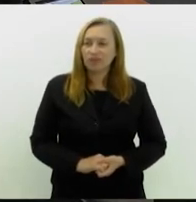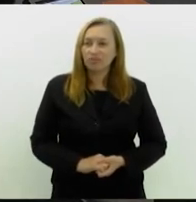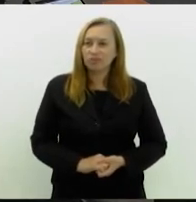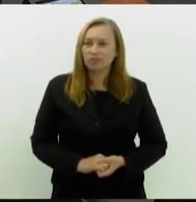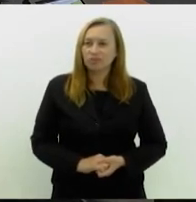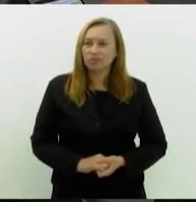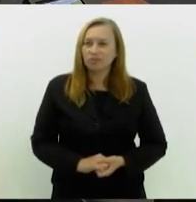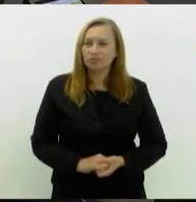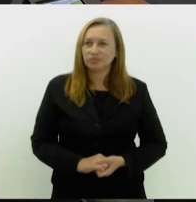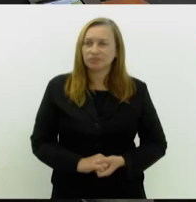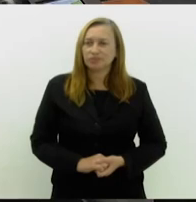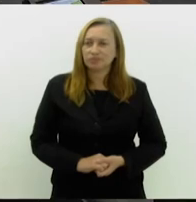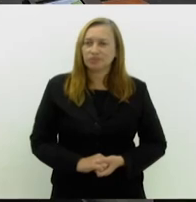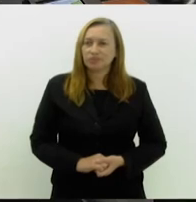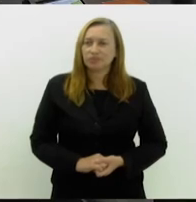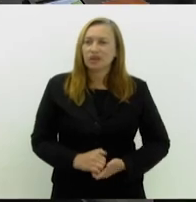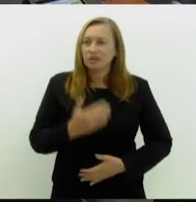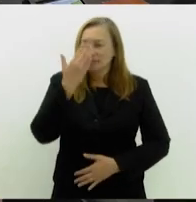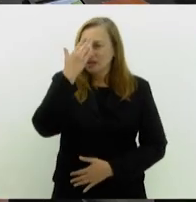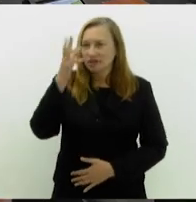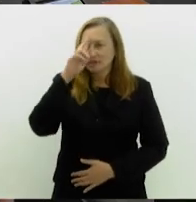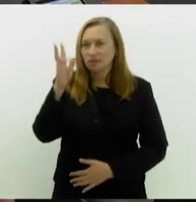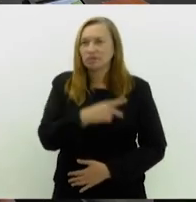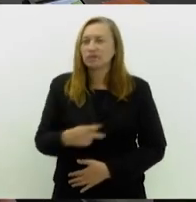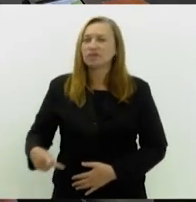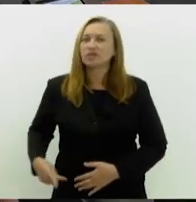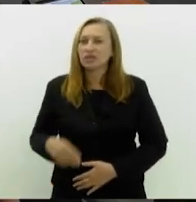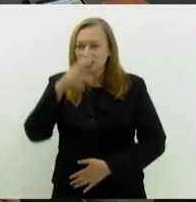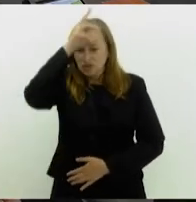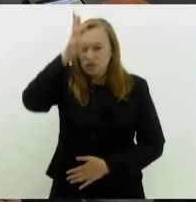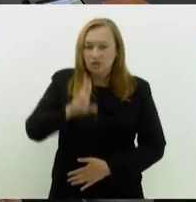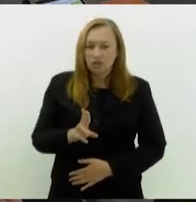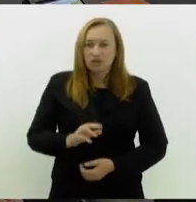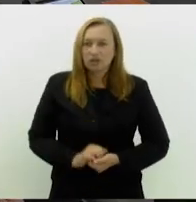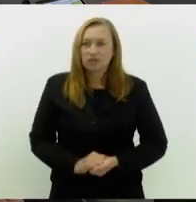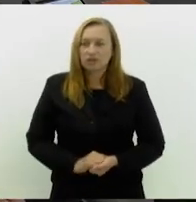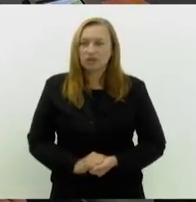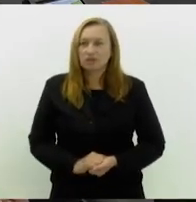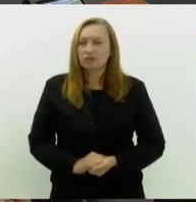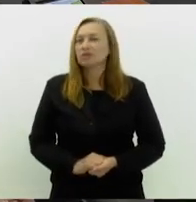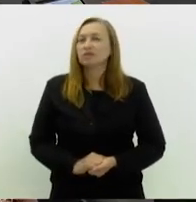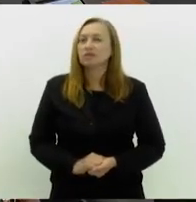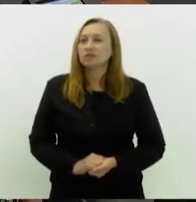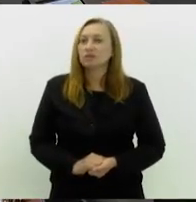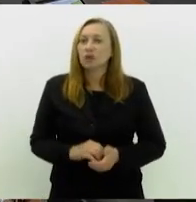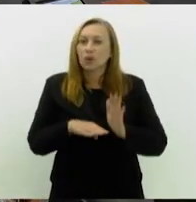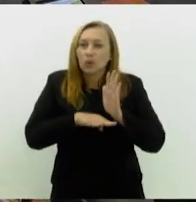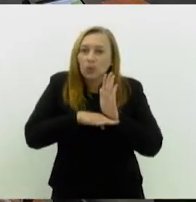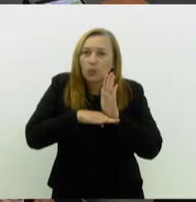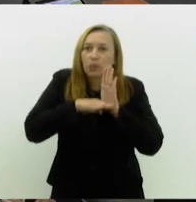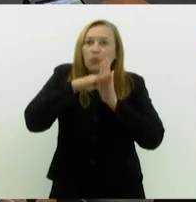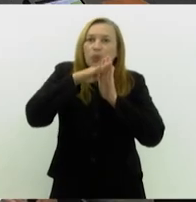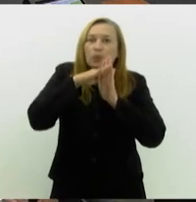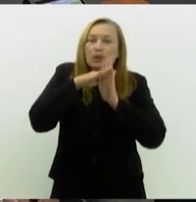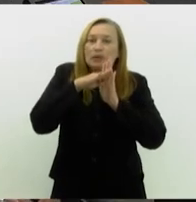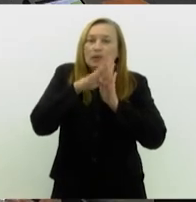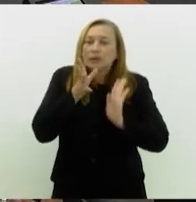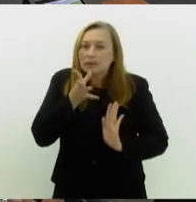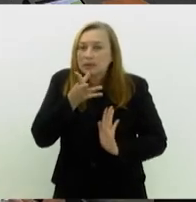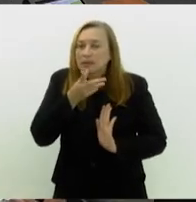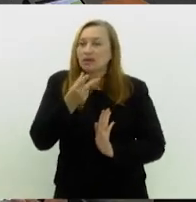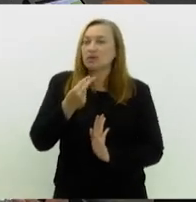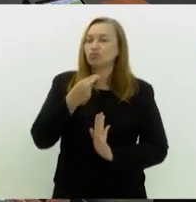Machado Obrigado Presidente tiju o elevador atrasou um pouquinho e eu não